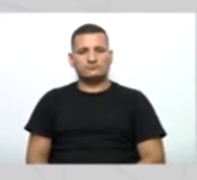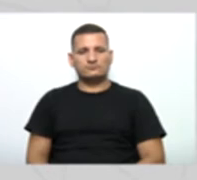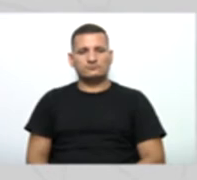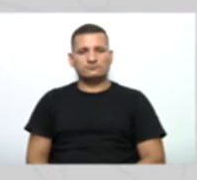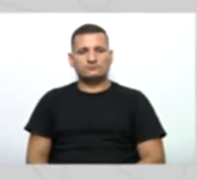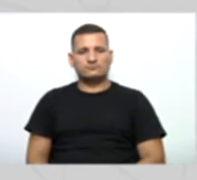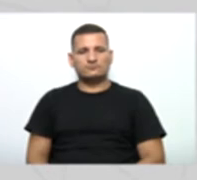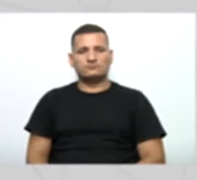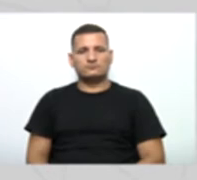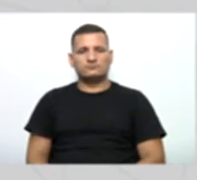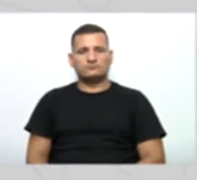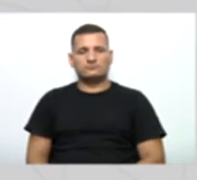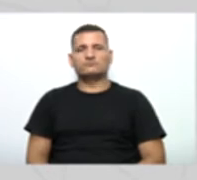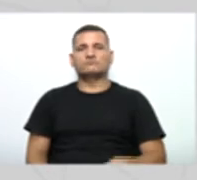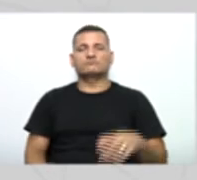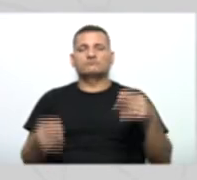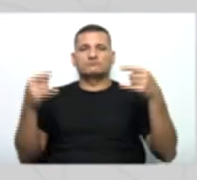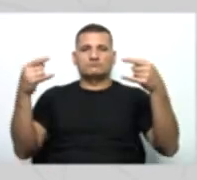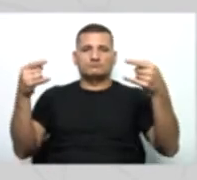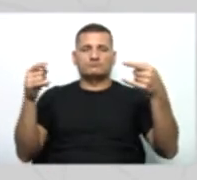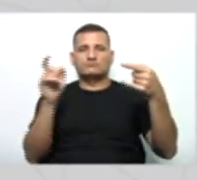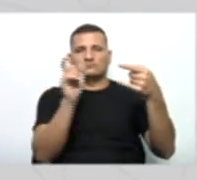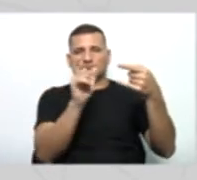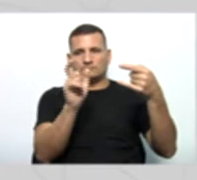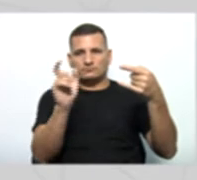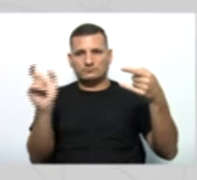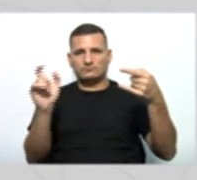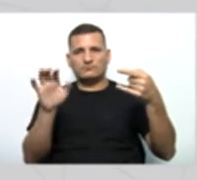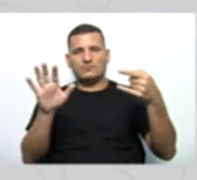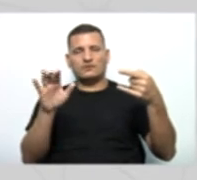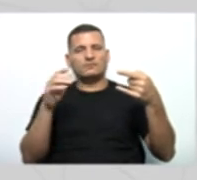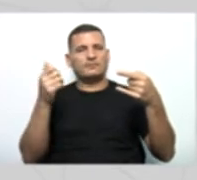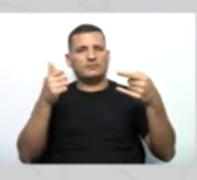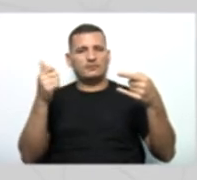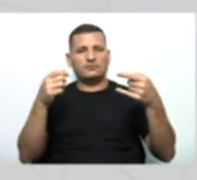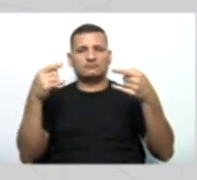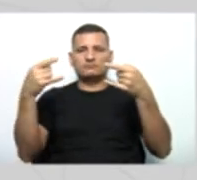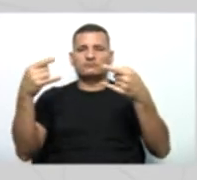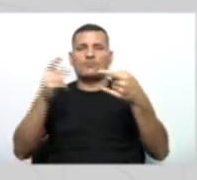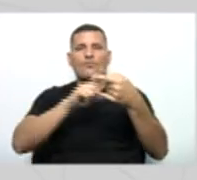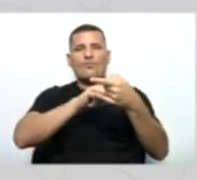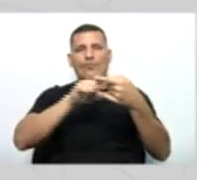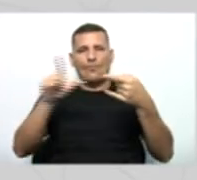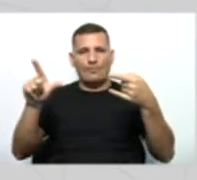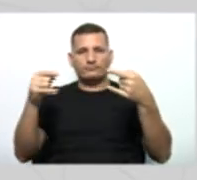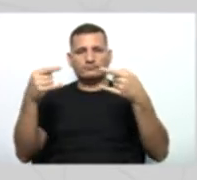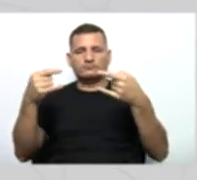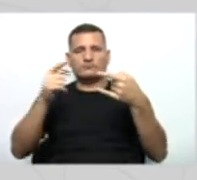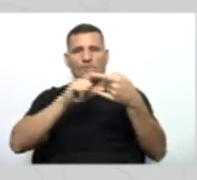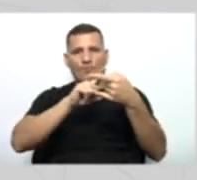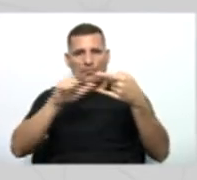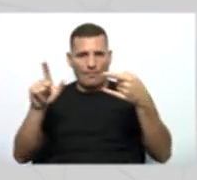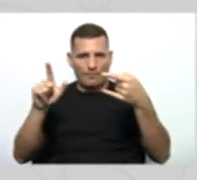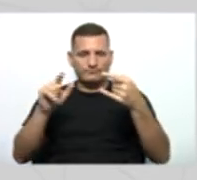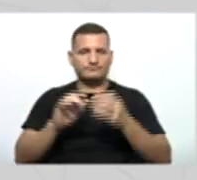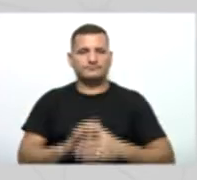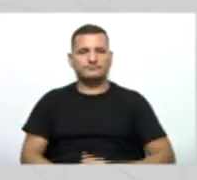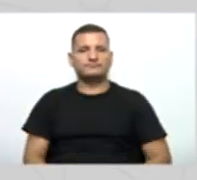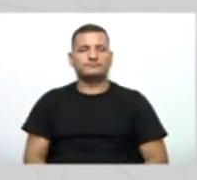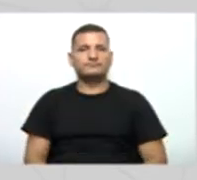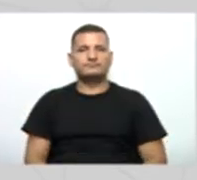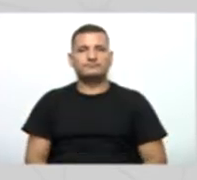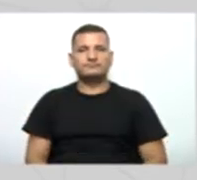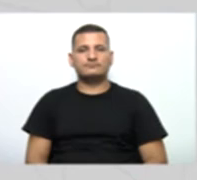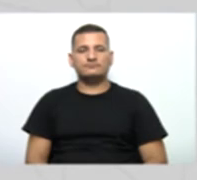E dentro dela eu vou armazenar vários nomes, mas primeiro eu vou criar ela vazia. Podem ver que essa lista está vazia. Agora